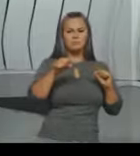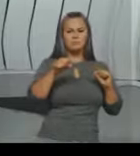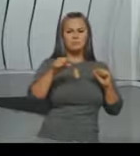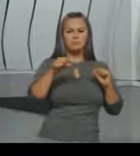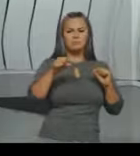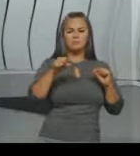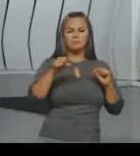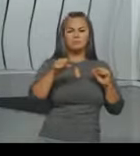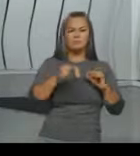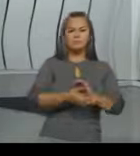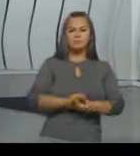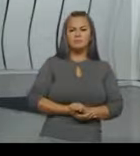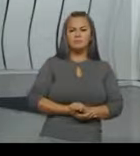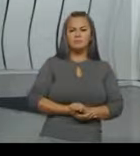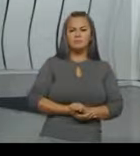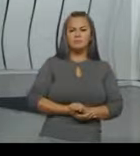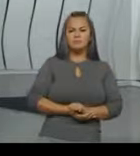assim?